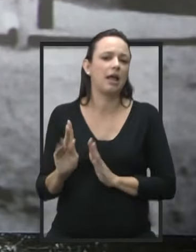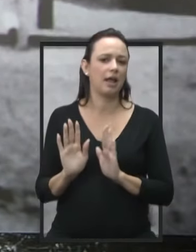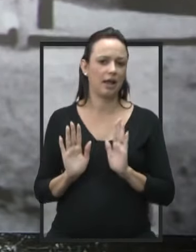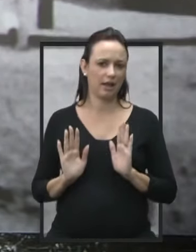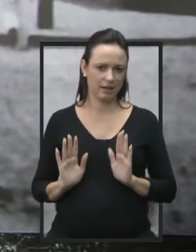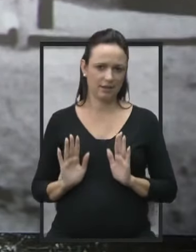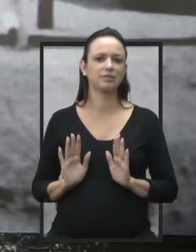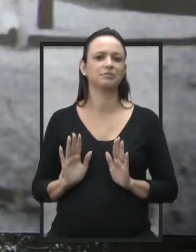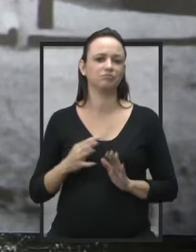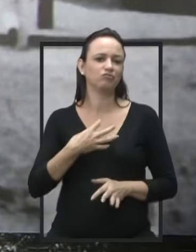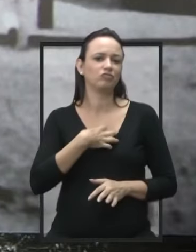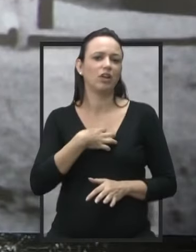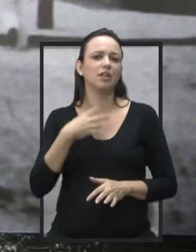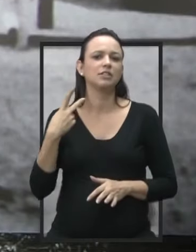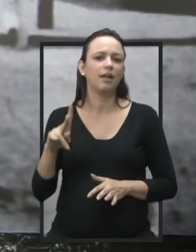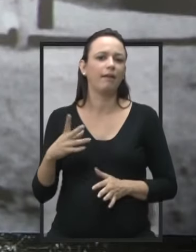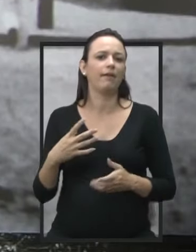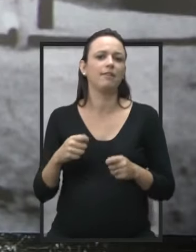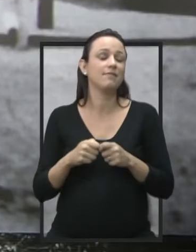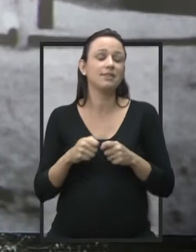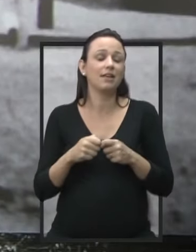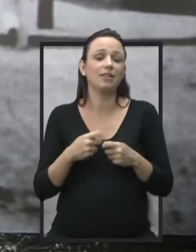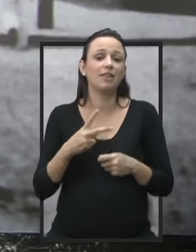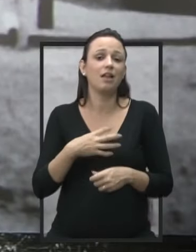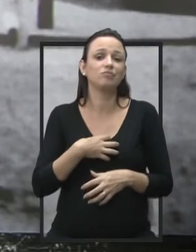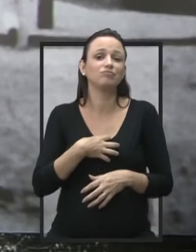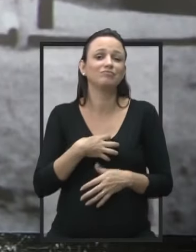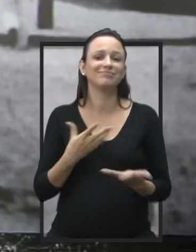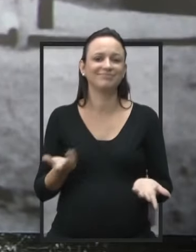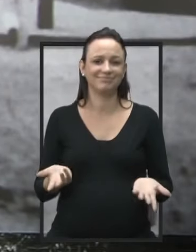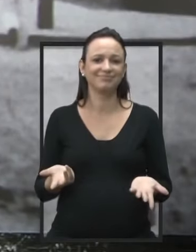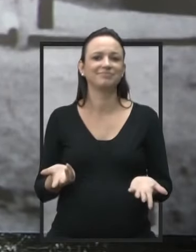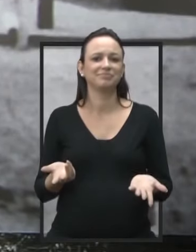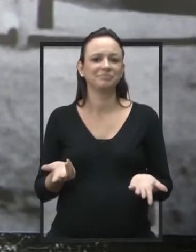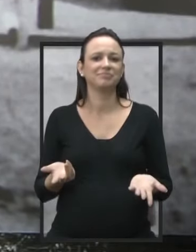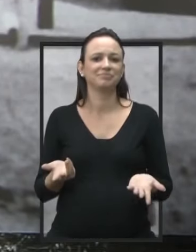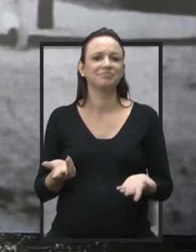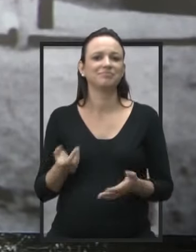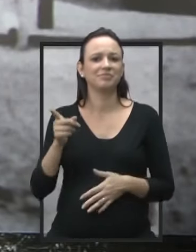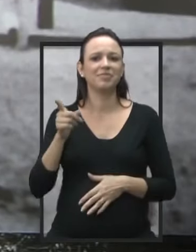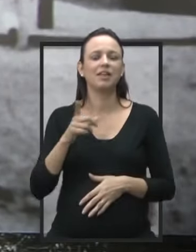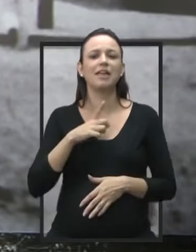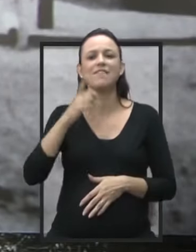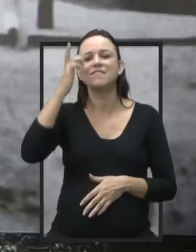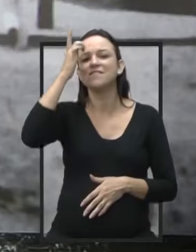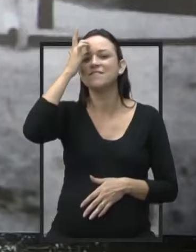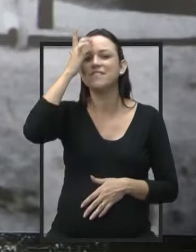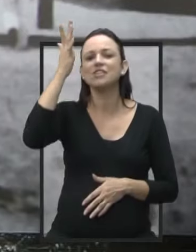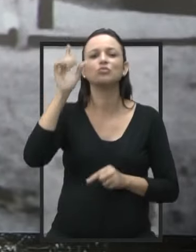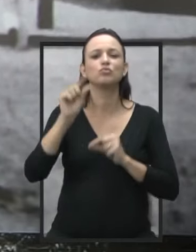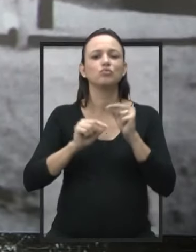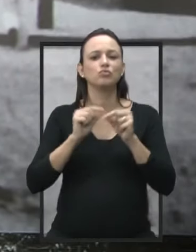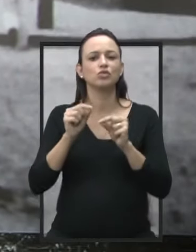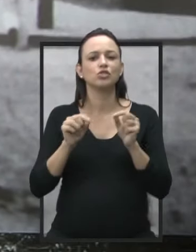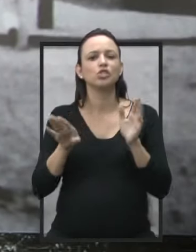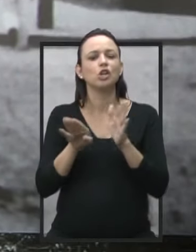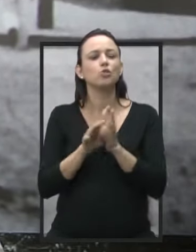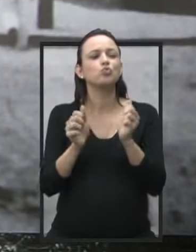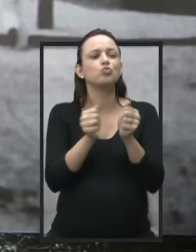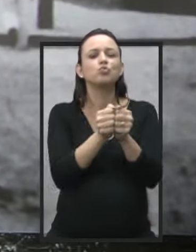do modo dele de agir, de ser, mas ele realmente tinha essa facilidade